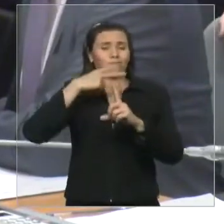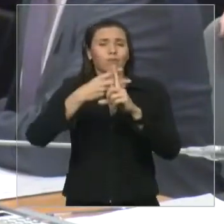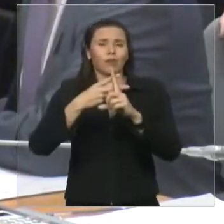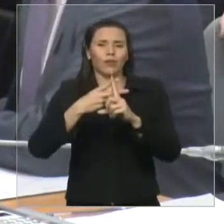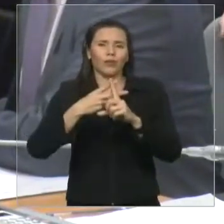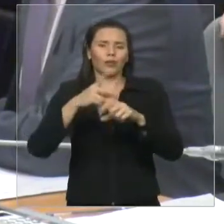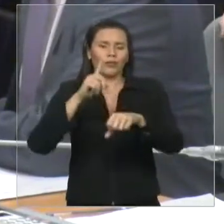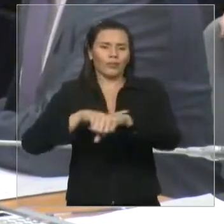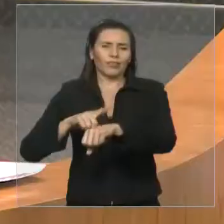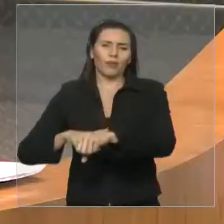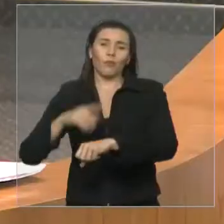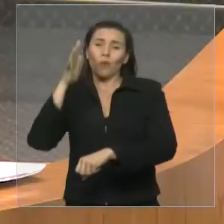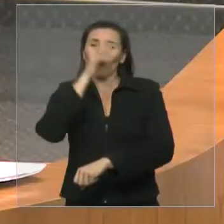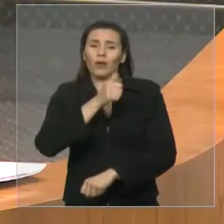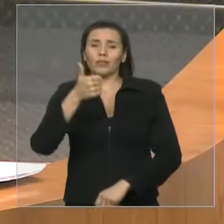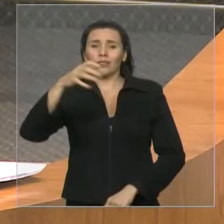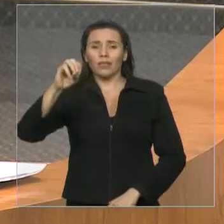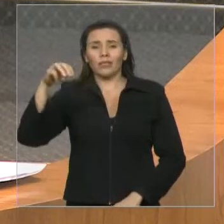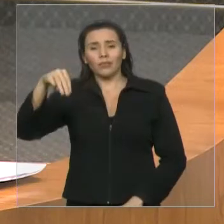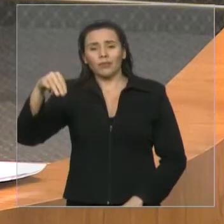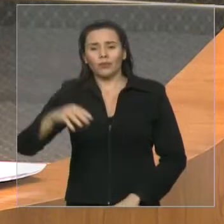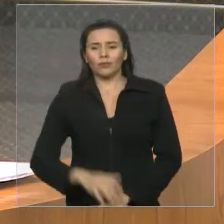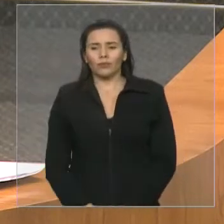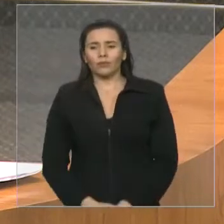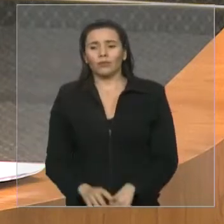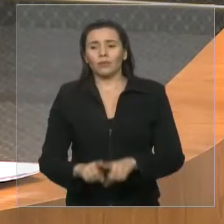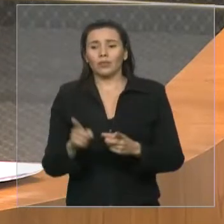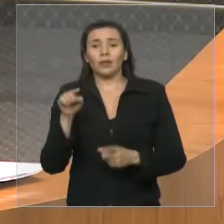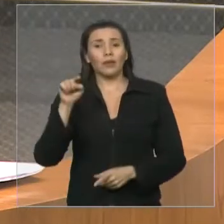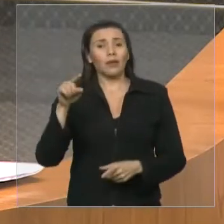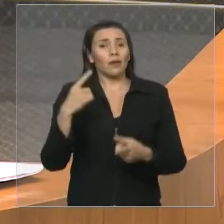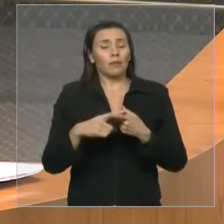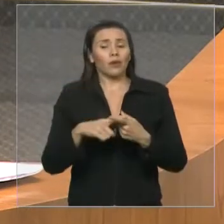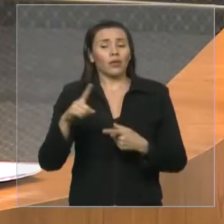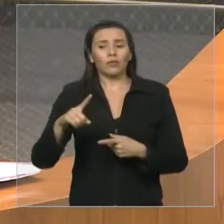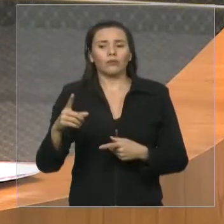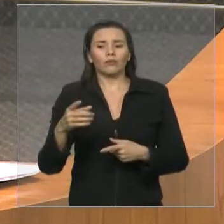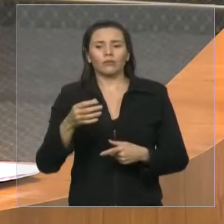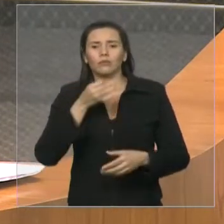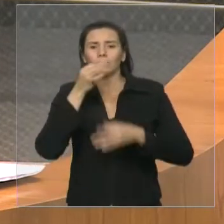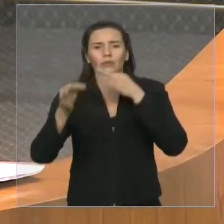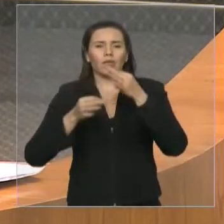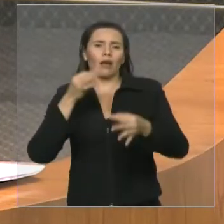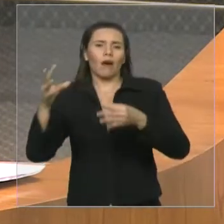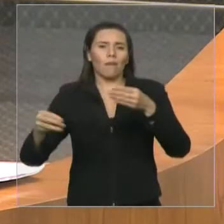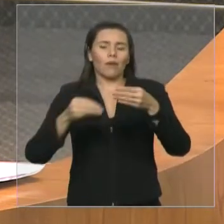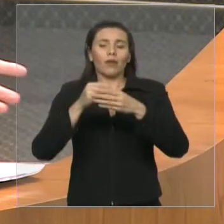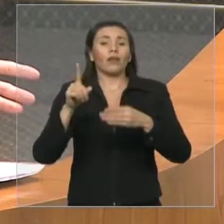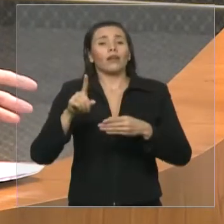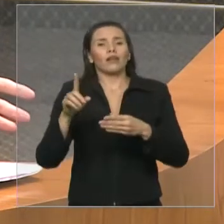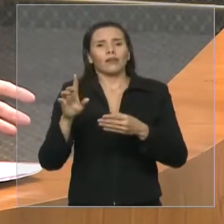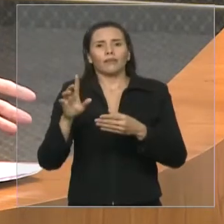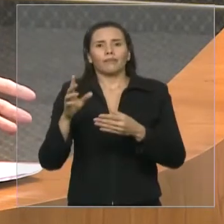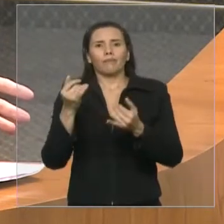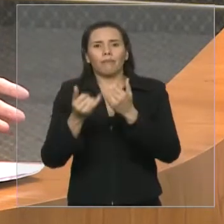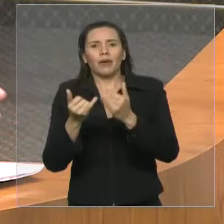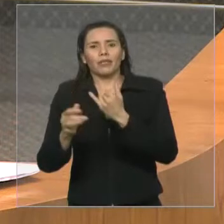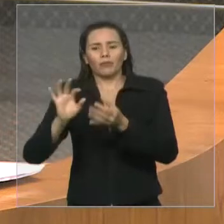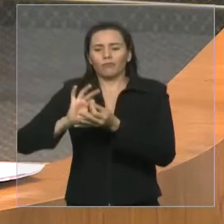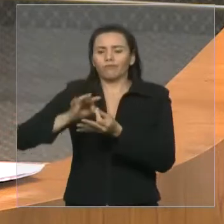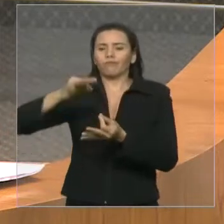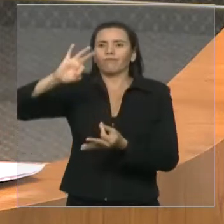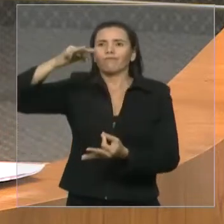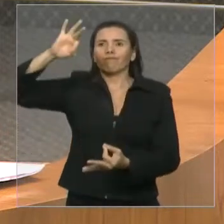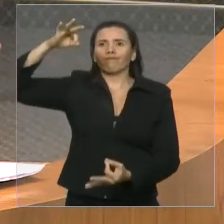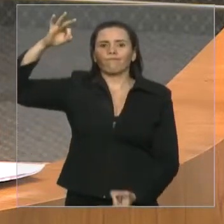minutos da... É generoso, mas é porque ele não fez uma parte. Ele fez um grande expediente. Aí é complicado a gente entender